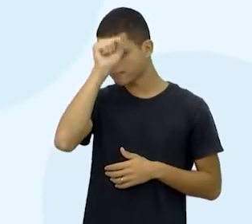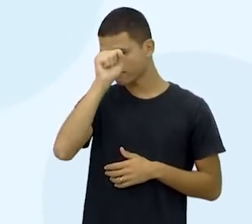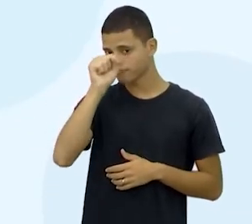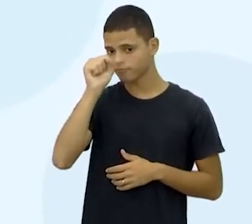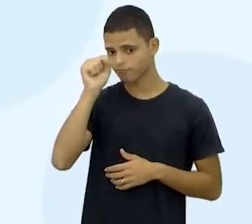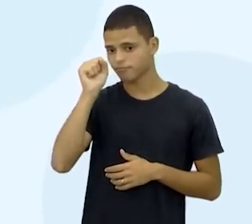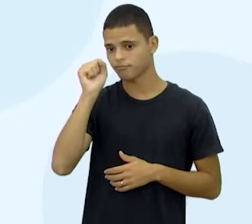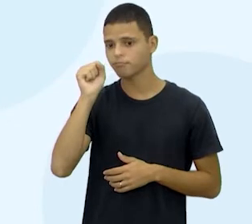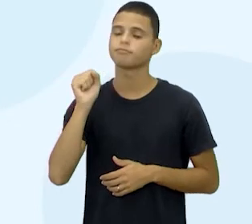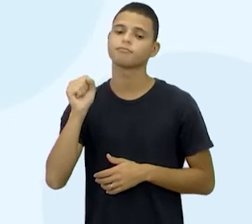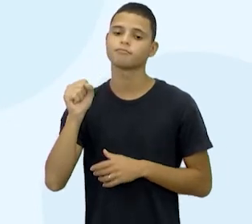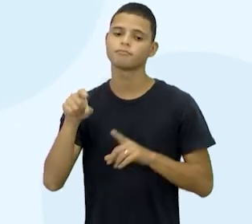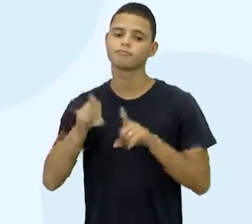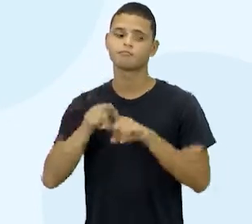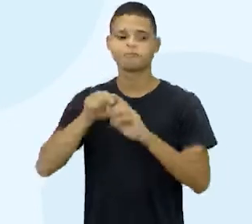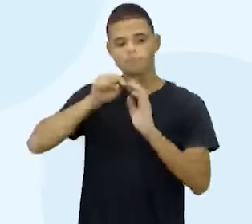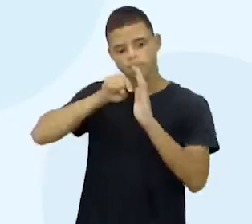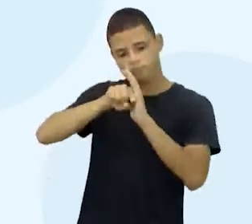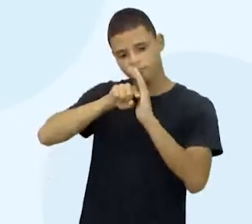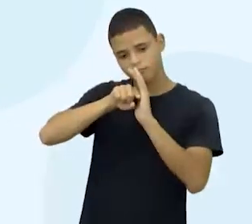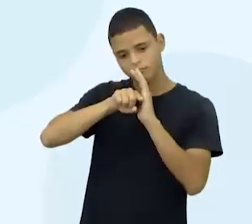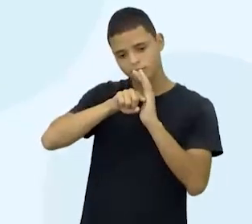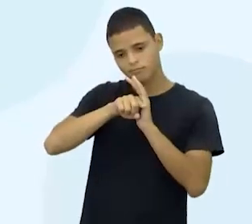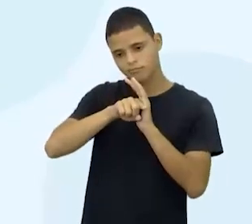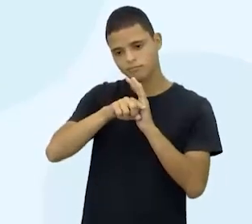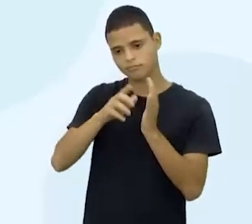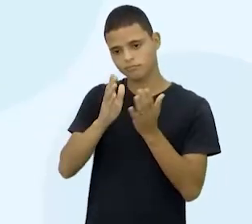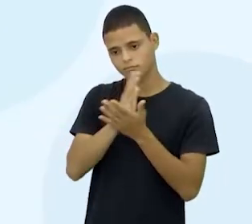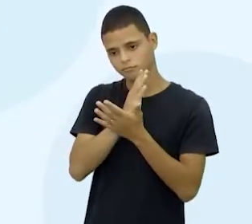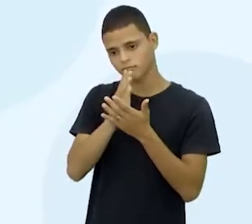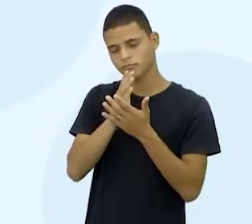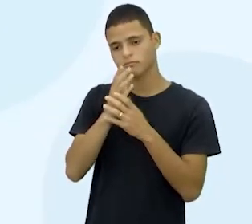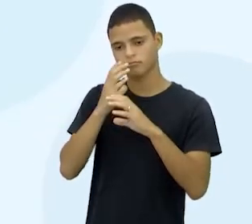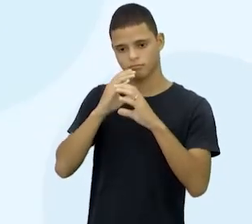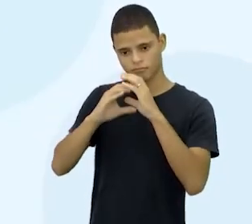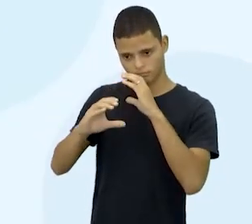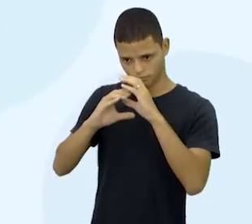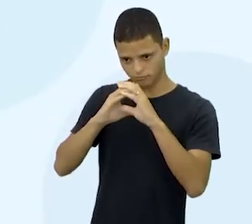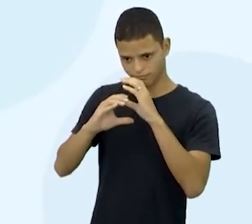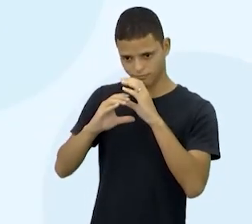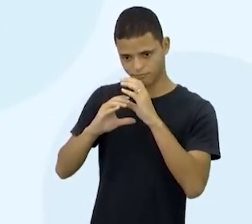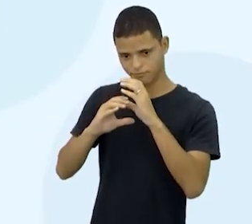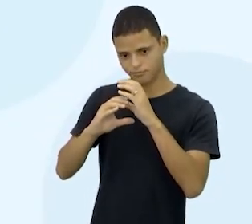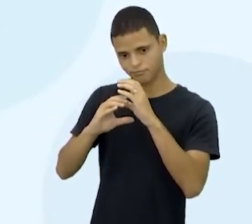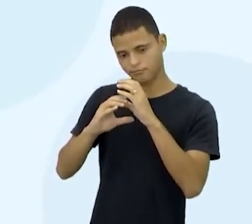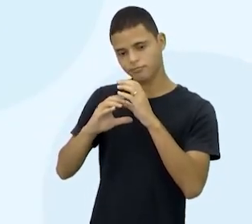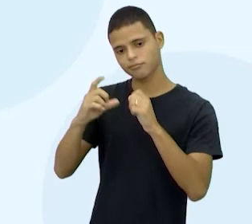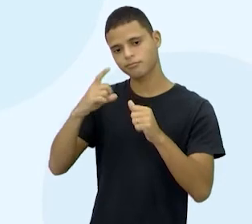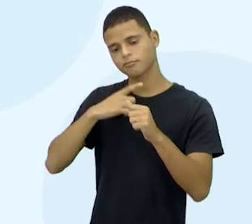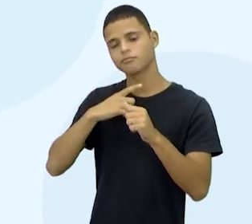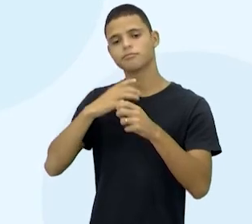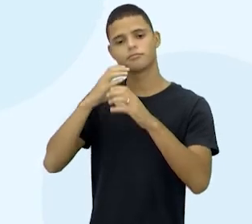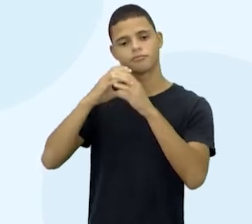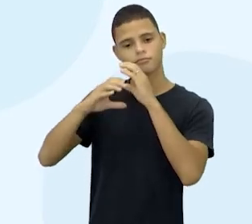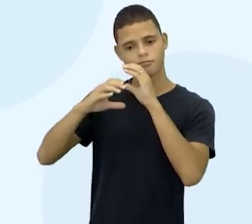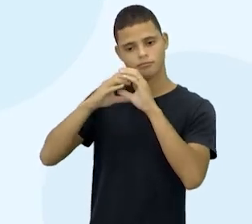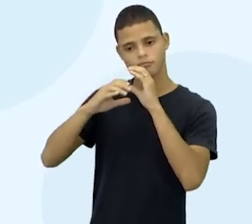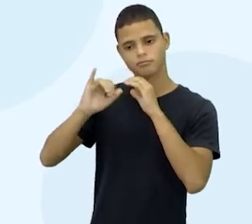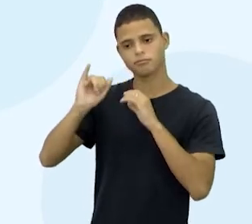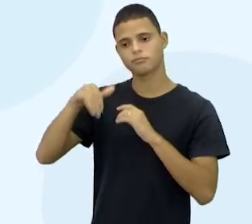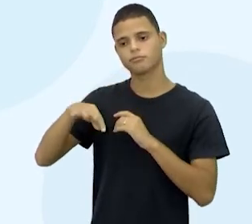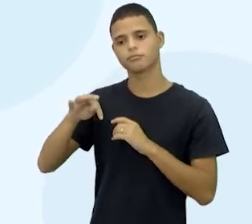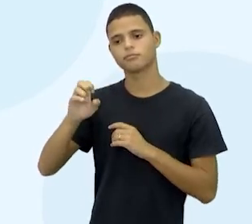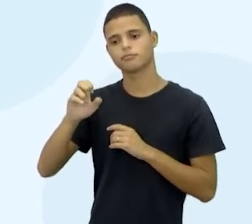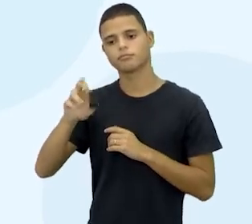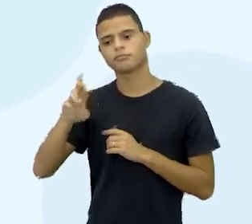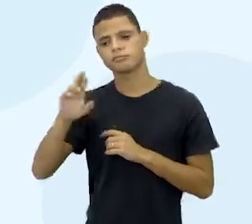componente e pesquisamos sobre formas de comunicação. Só fazendo um adendo que nós tivemos comunicação intrapessoal